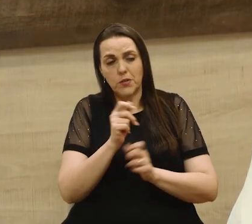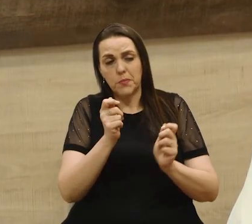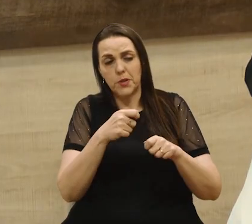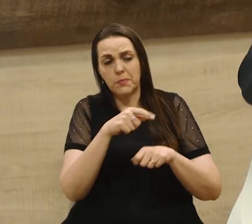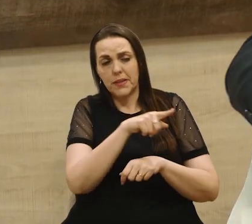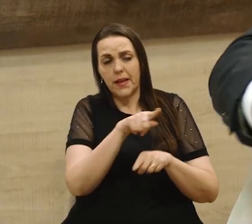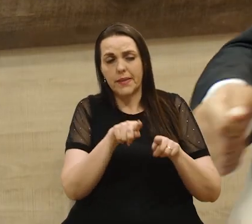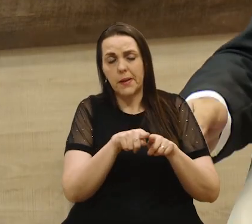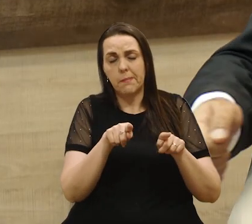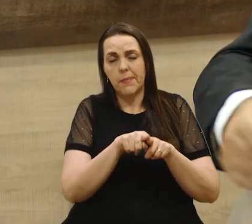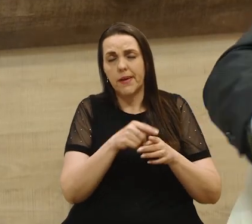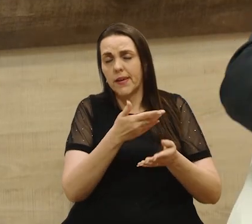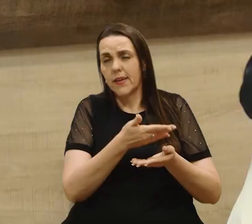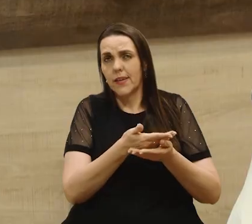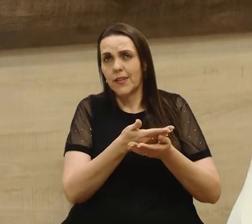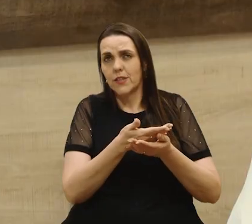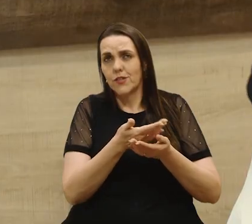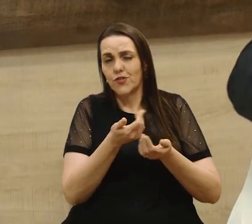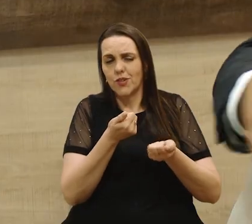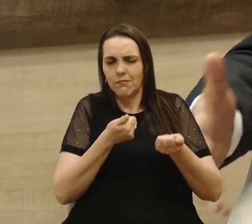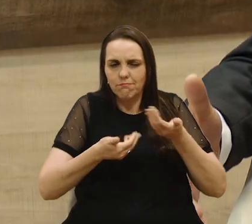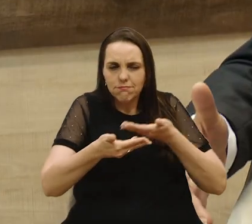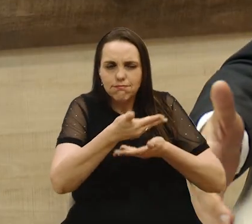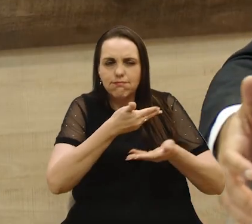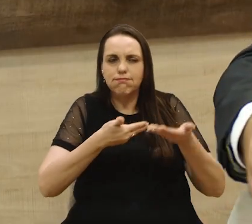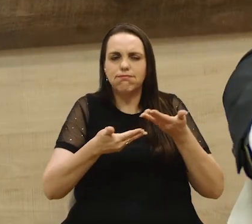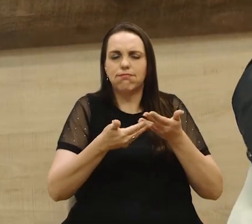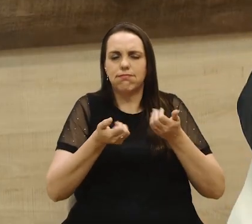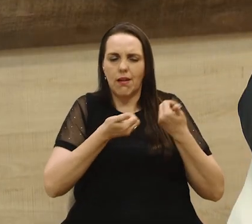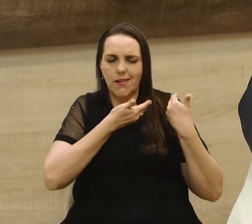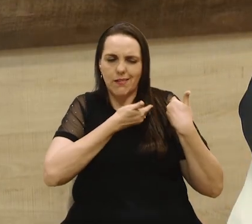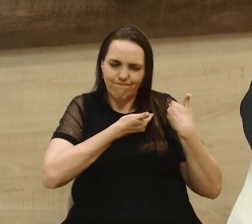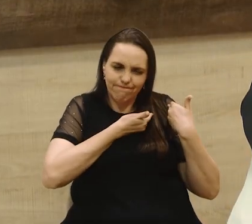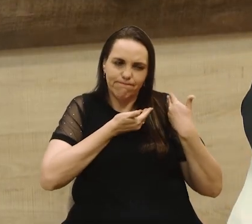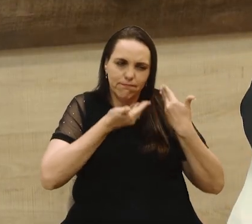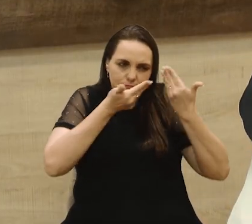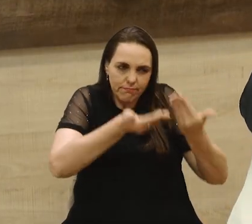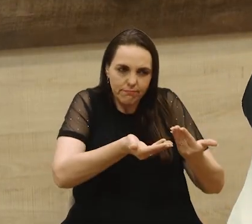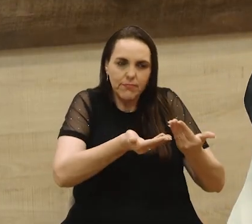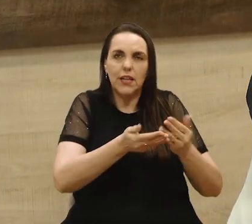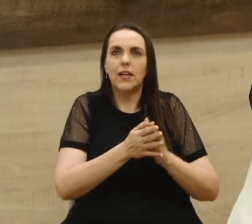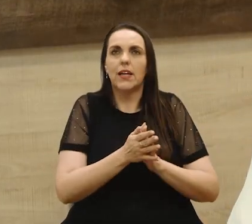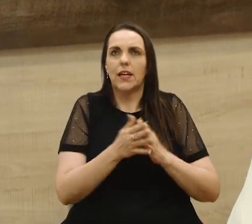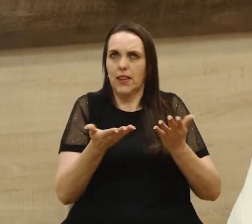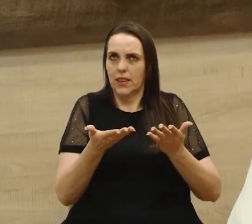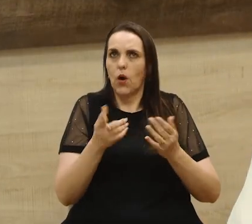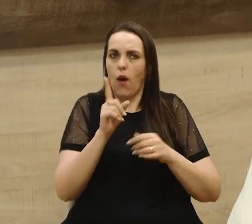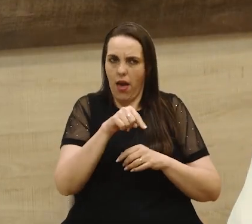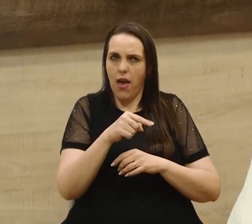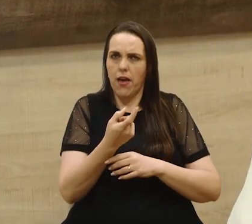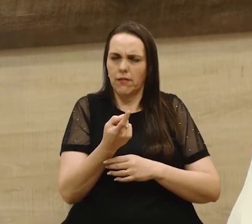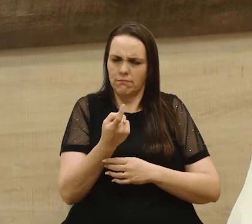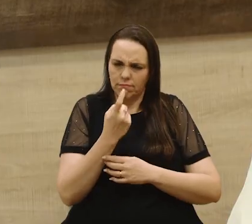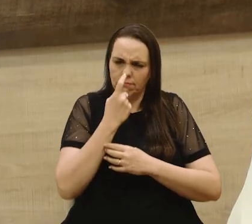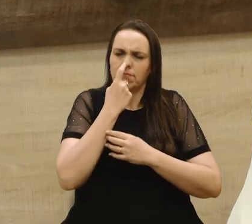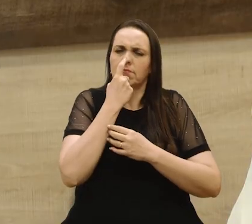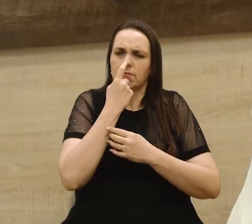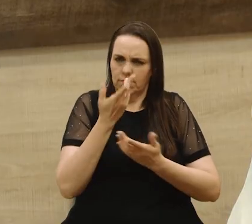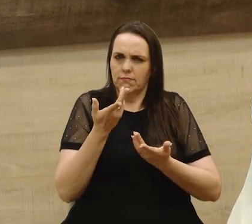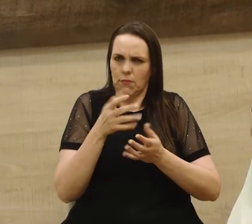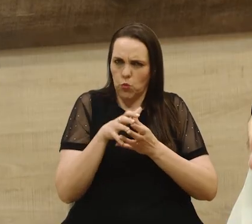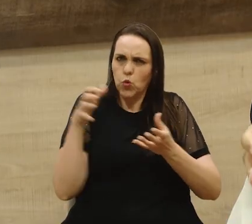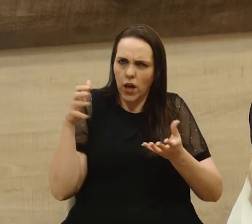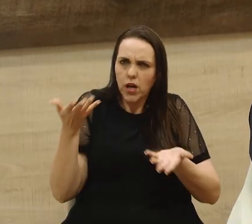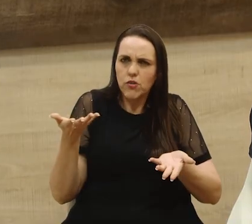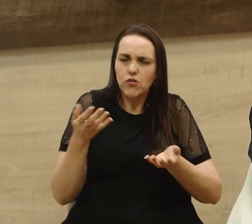em condições também de dividir essa carga. Isso é um grau de